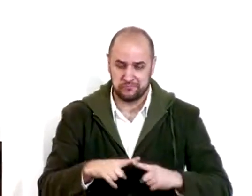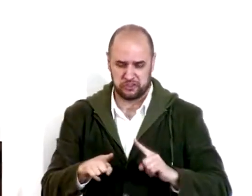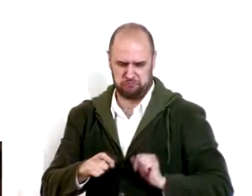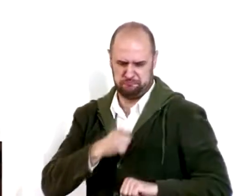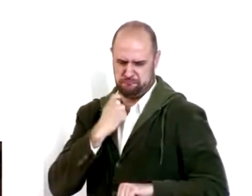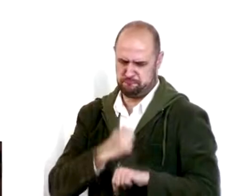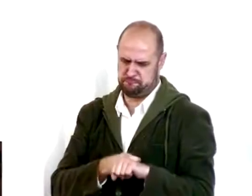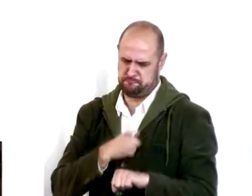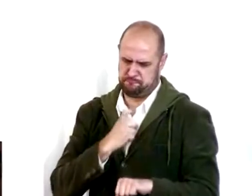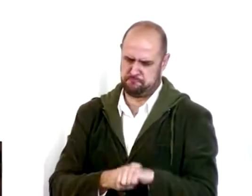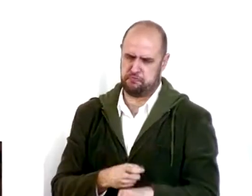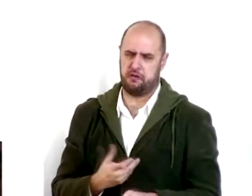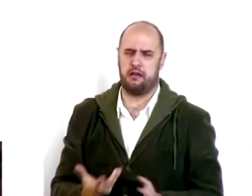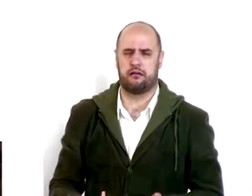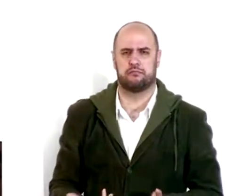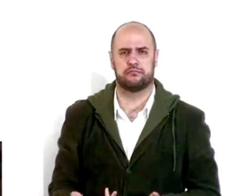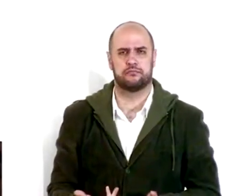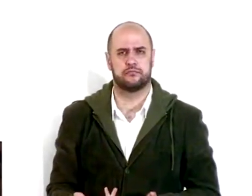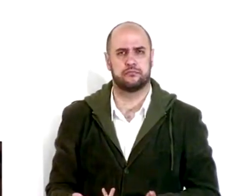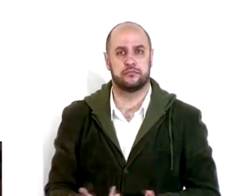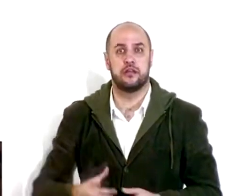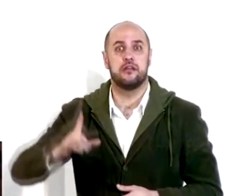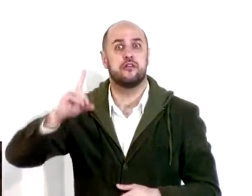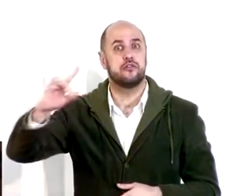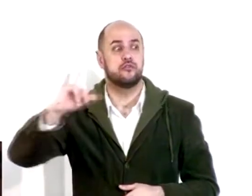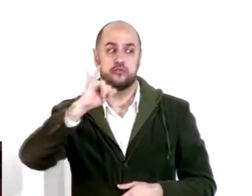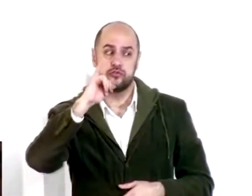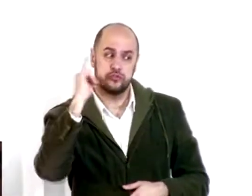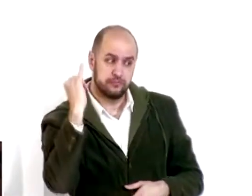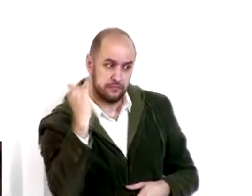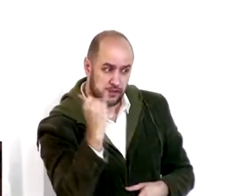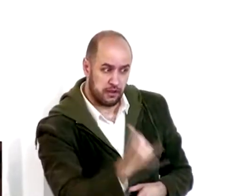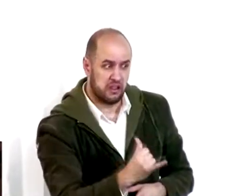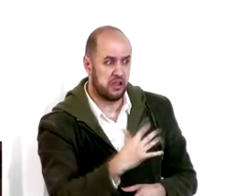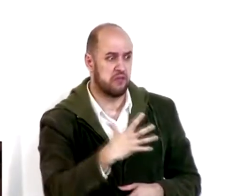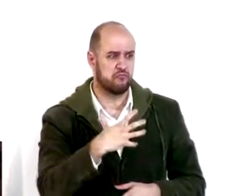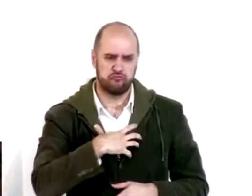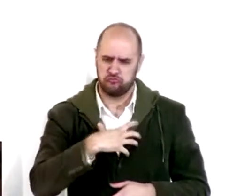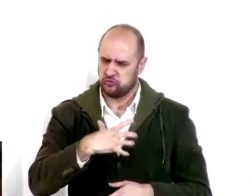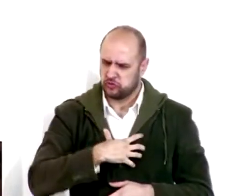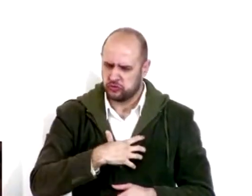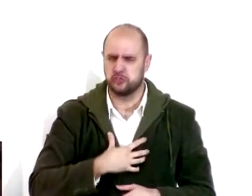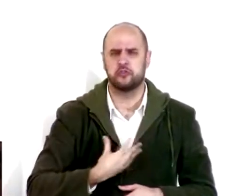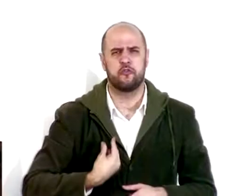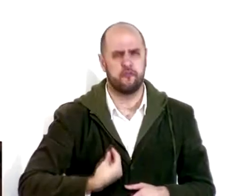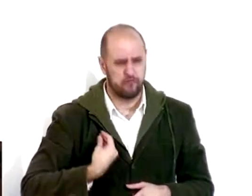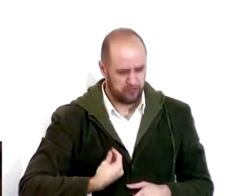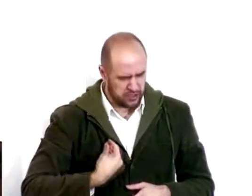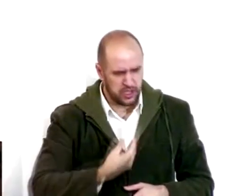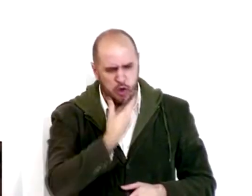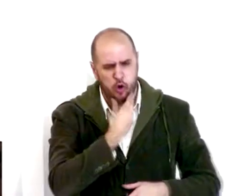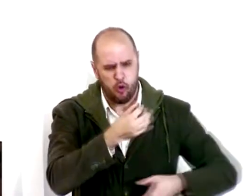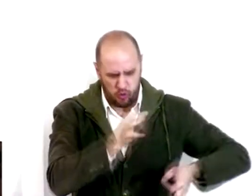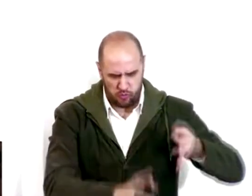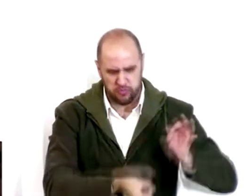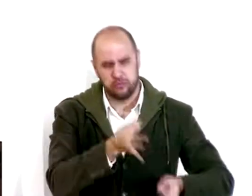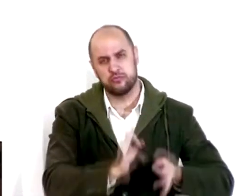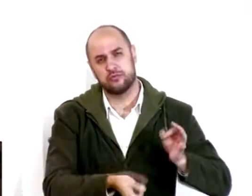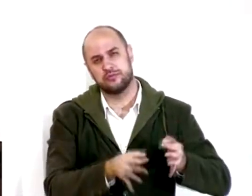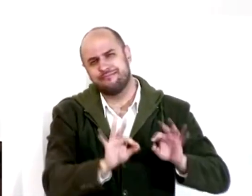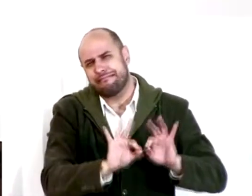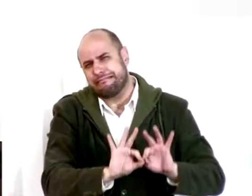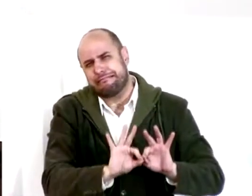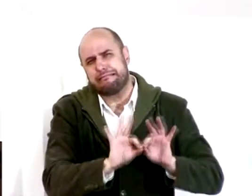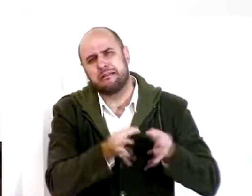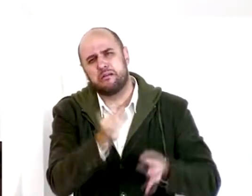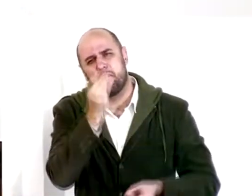insensíveis. Toda a advertência que Deus colocou de um modo ou de outro na trajetória dos juízes foi simplesmente